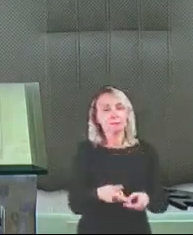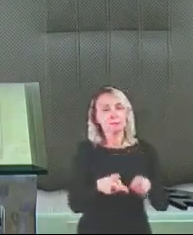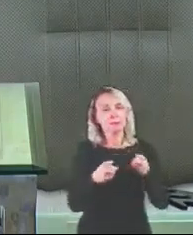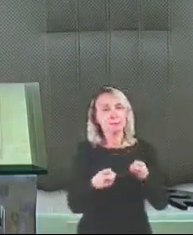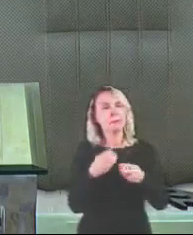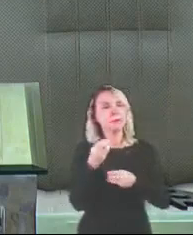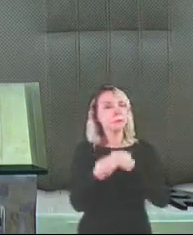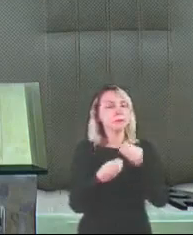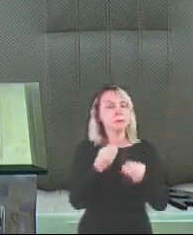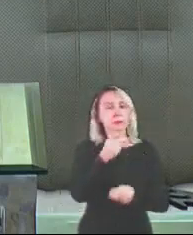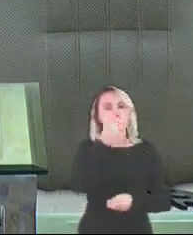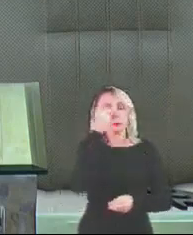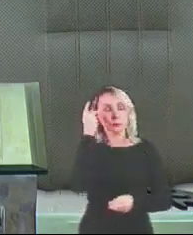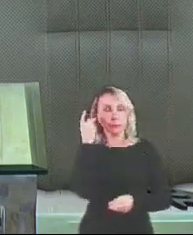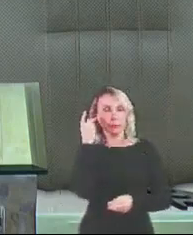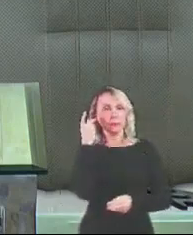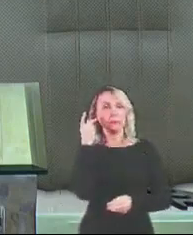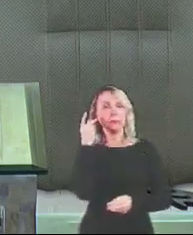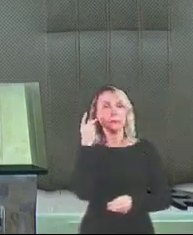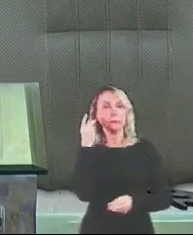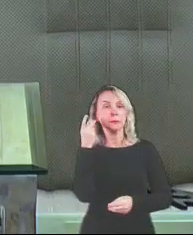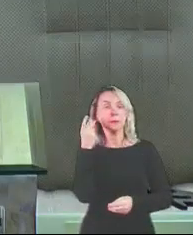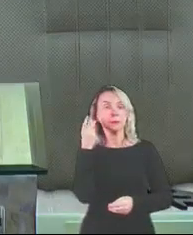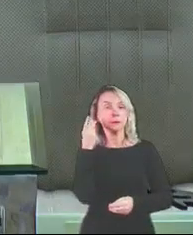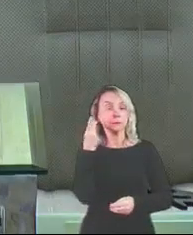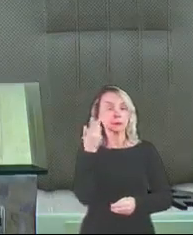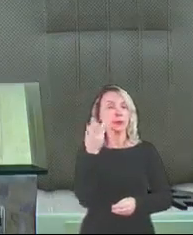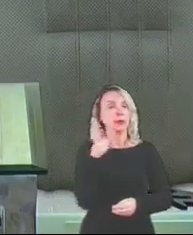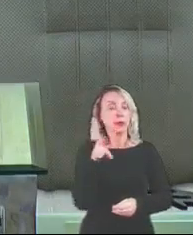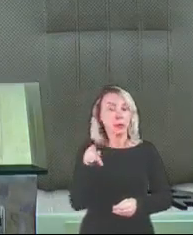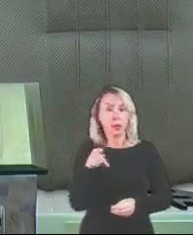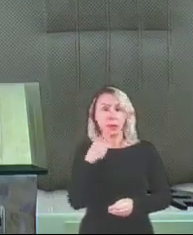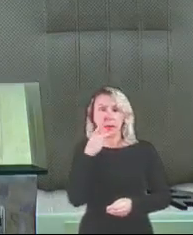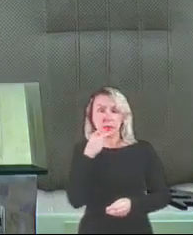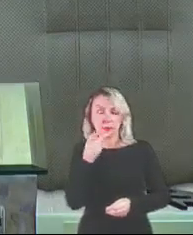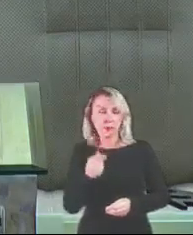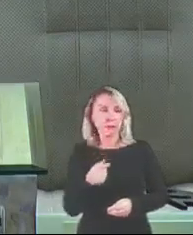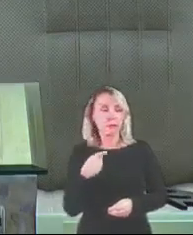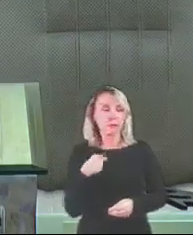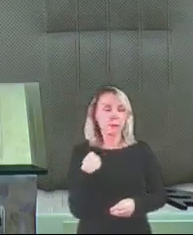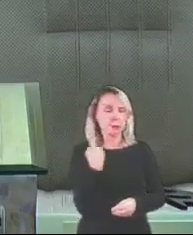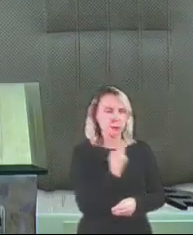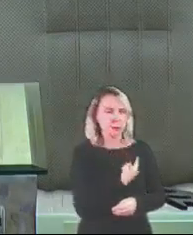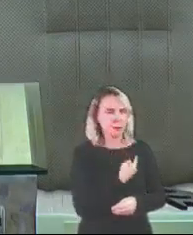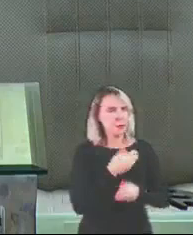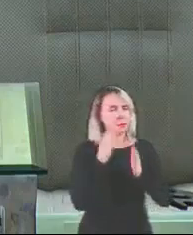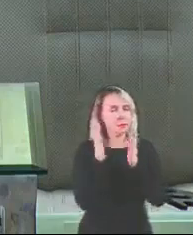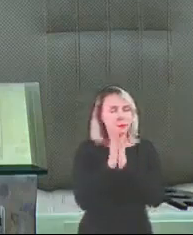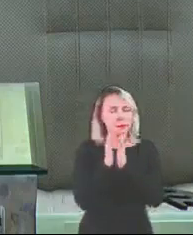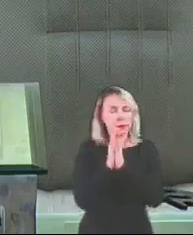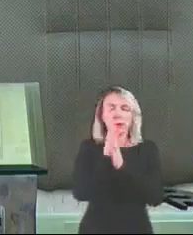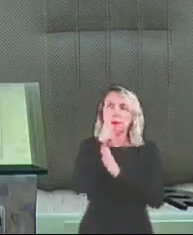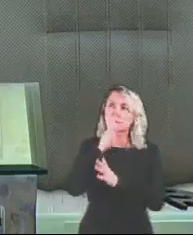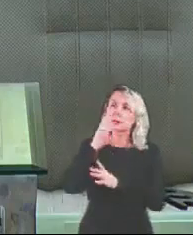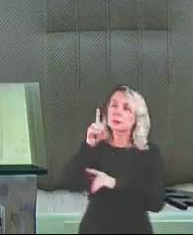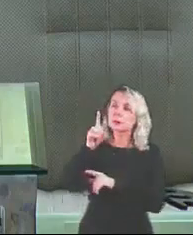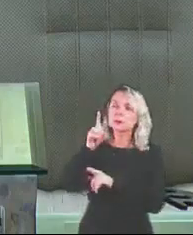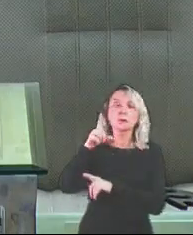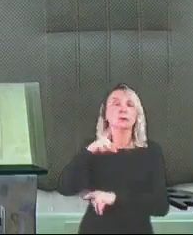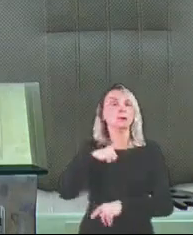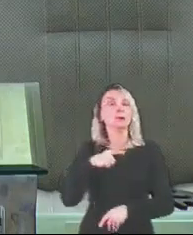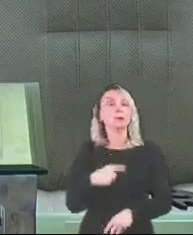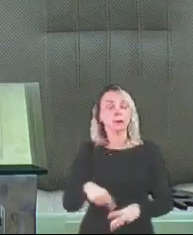diante de Deus, que se debruçam diante dele. E os rabinos dizem que a nossa oração diante do Todo-Poderoso, ela tem